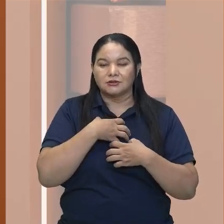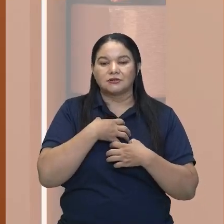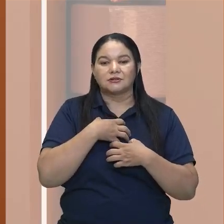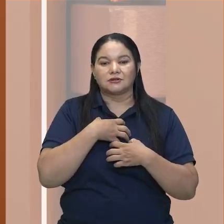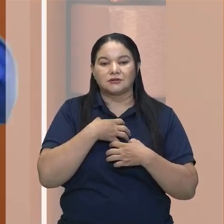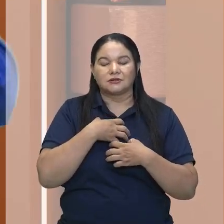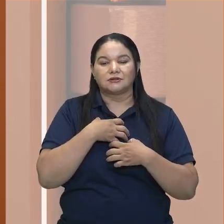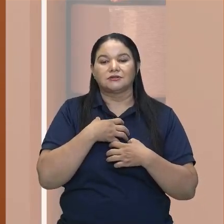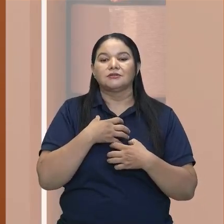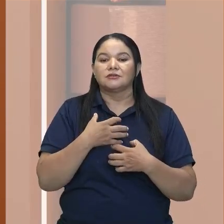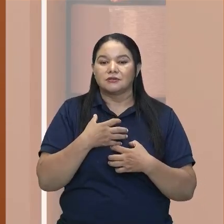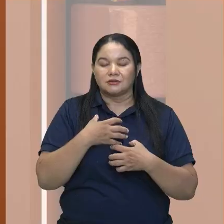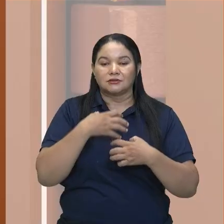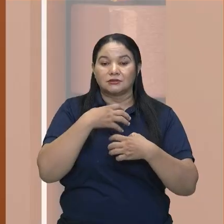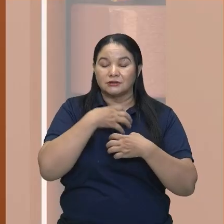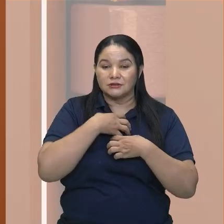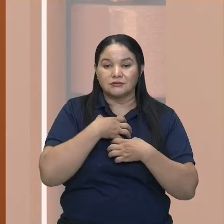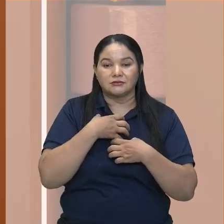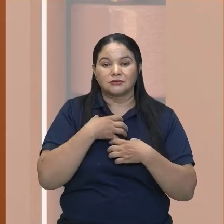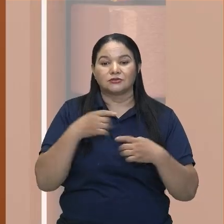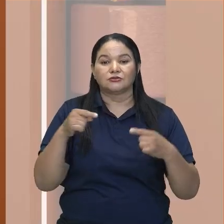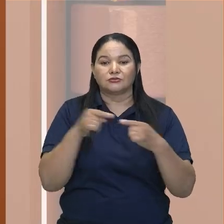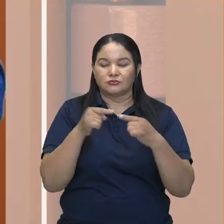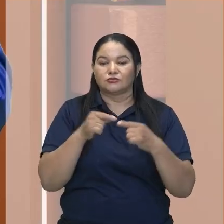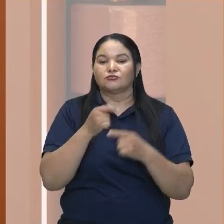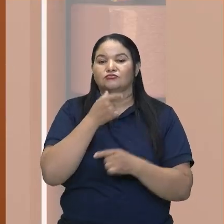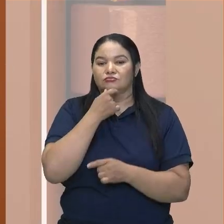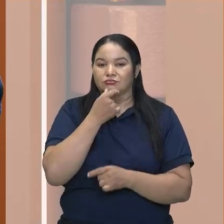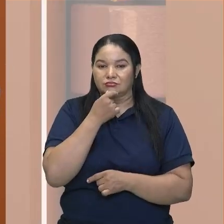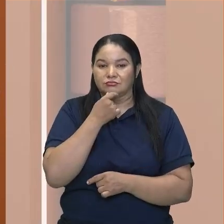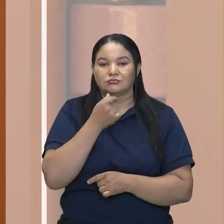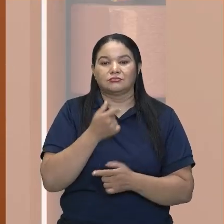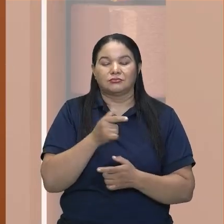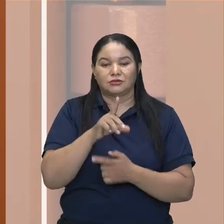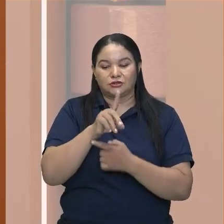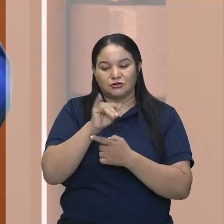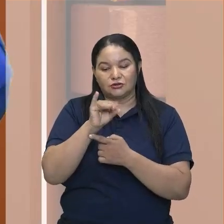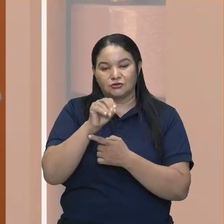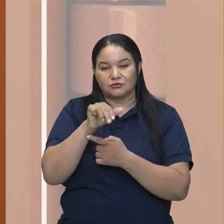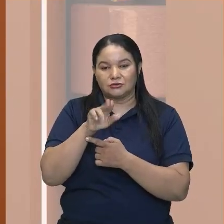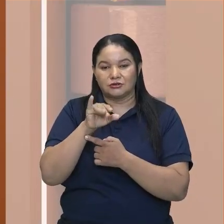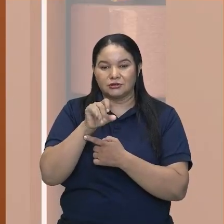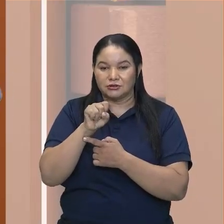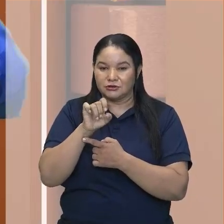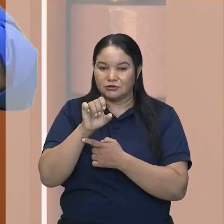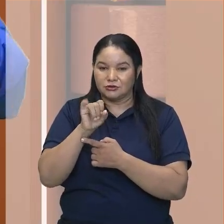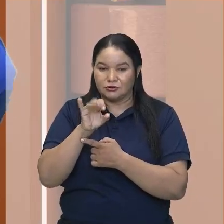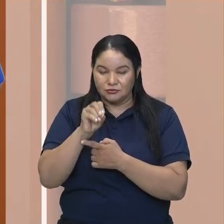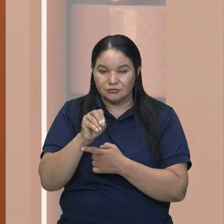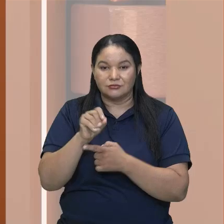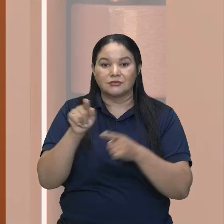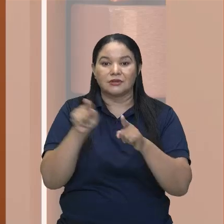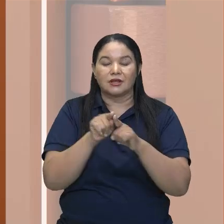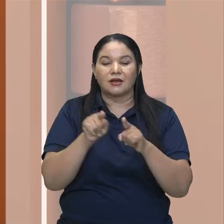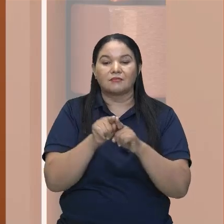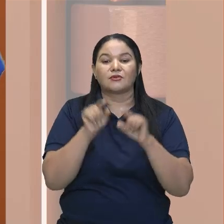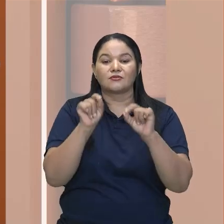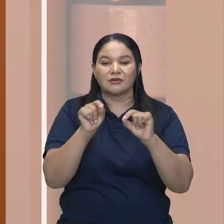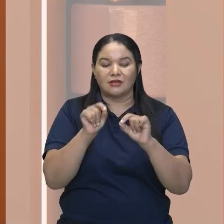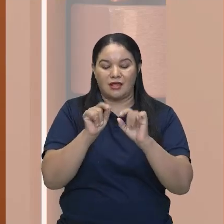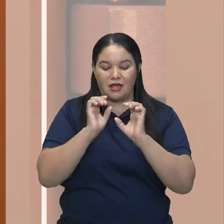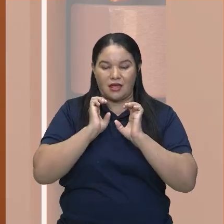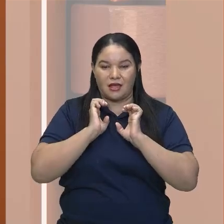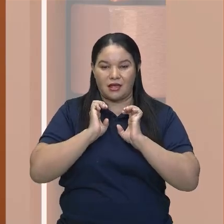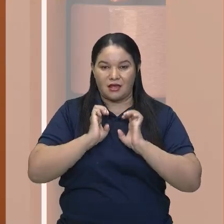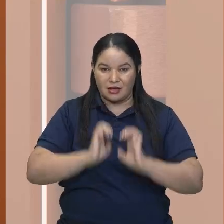Eu tenho a sensibilidade do deus Dionísio e tenho também a ética